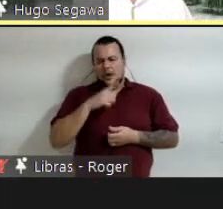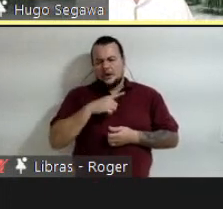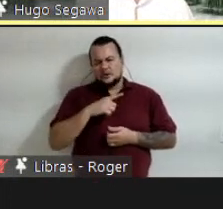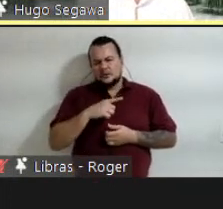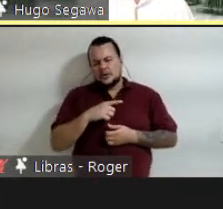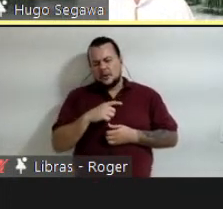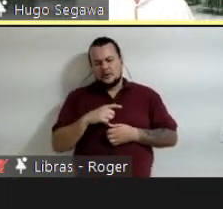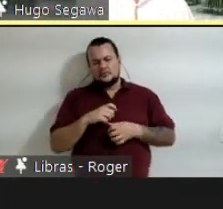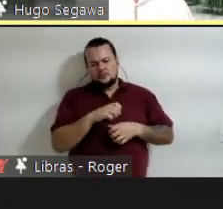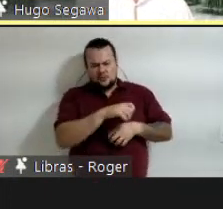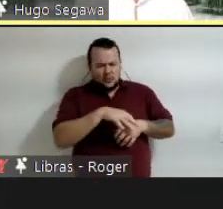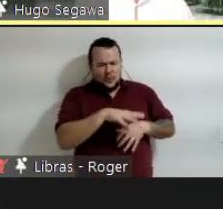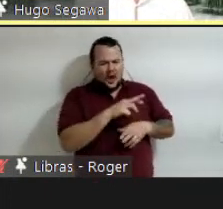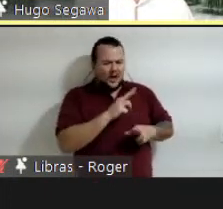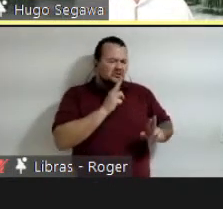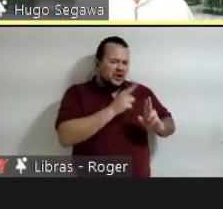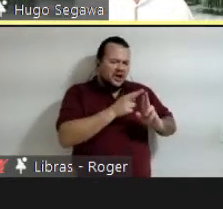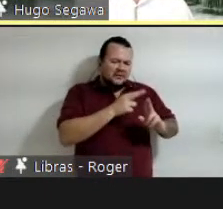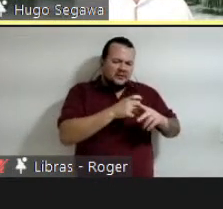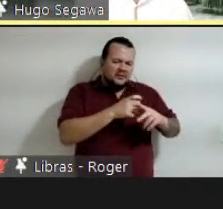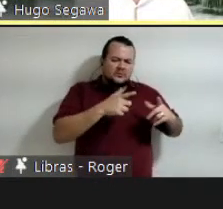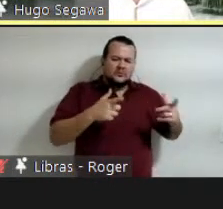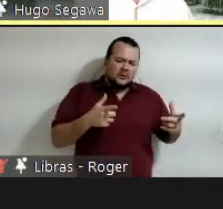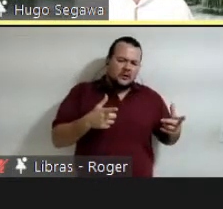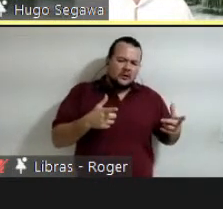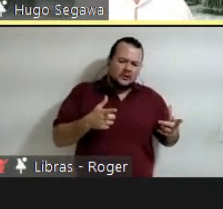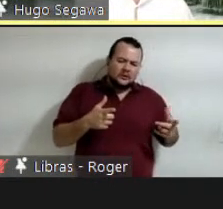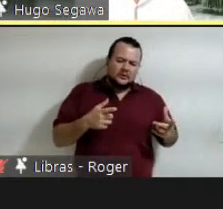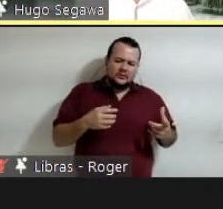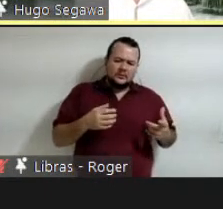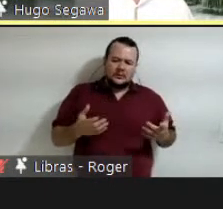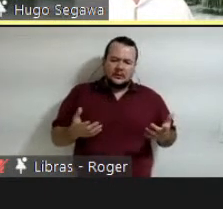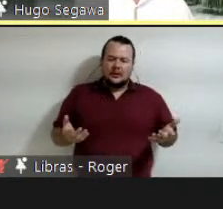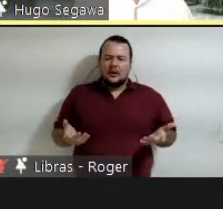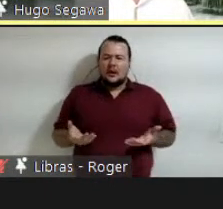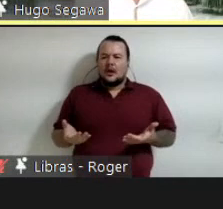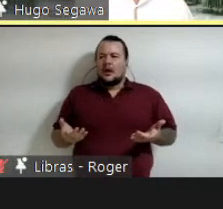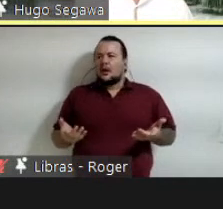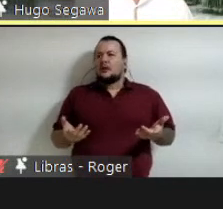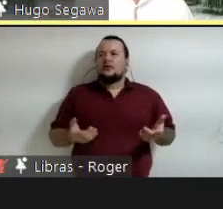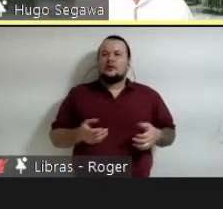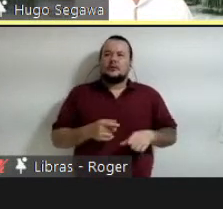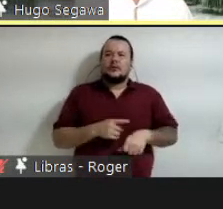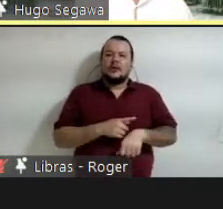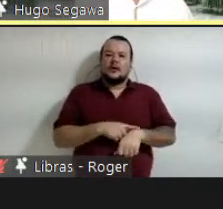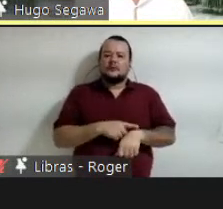ficar em dúvida, né? Em que medida isso é um momento? É um momento como esta